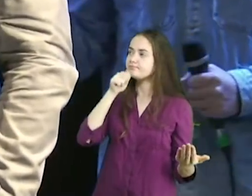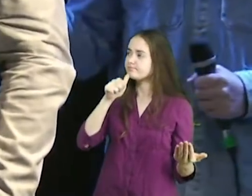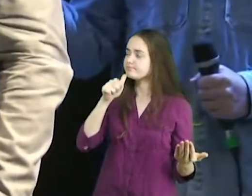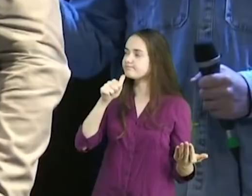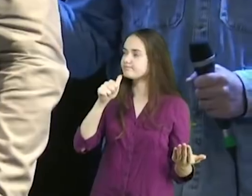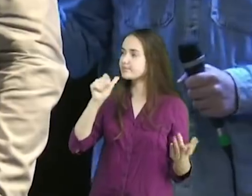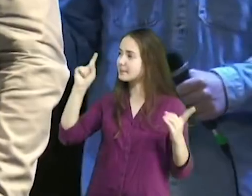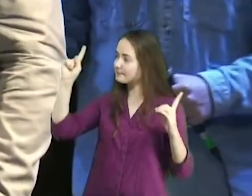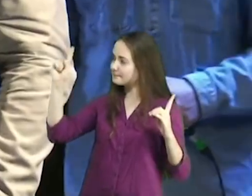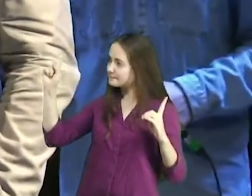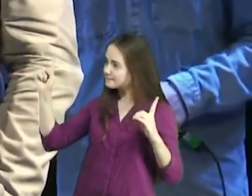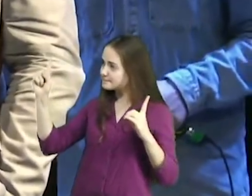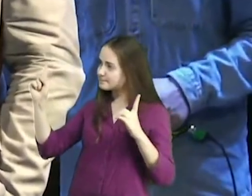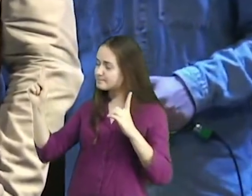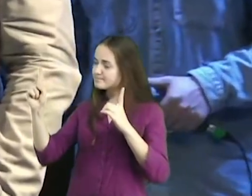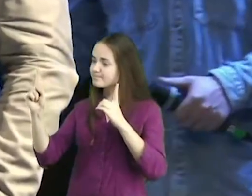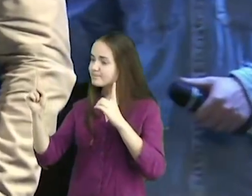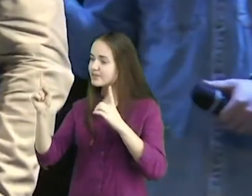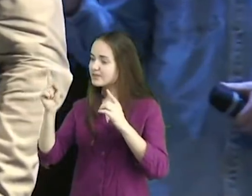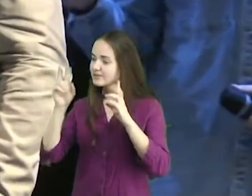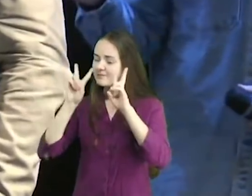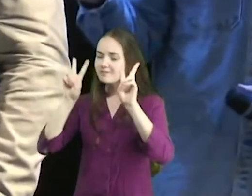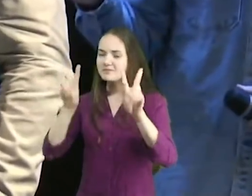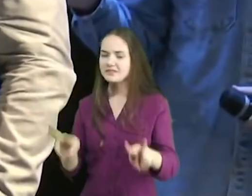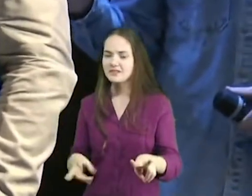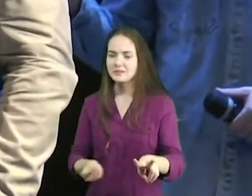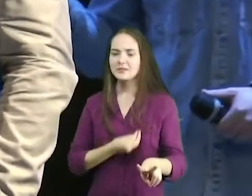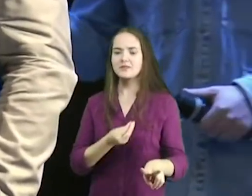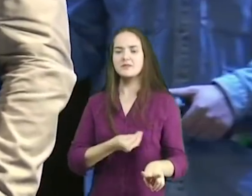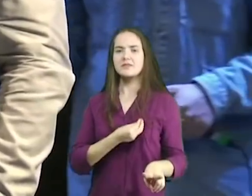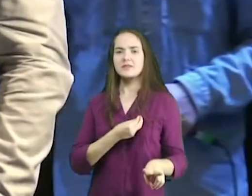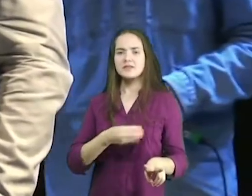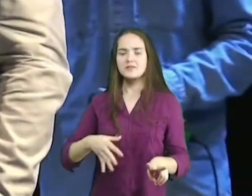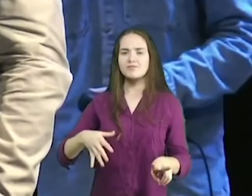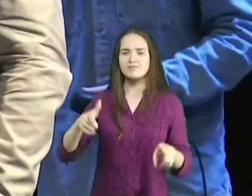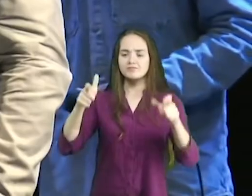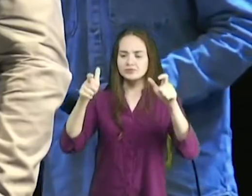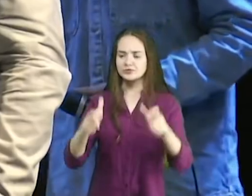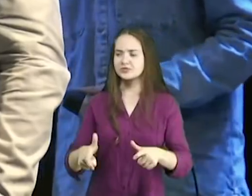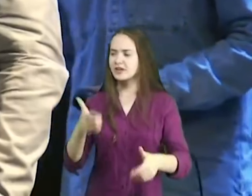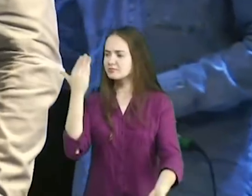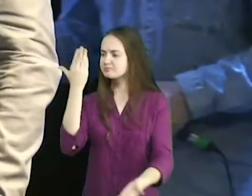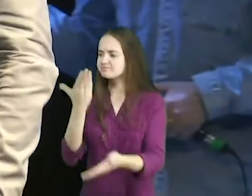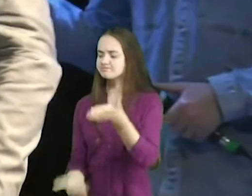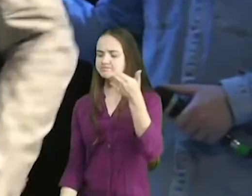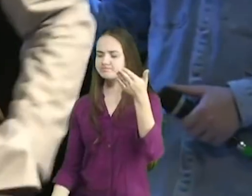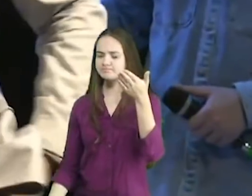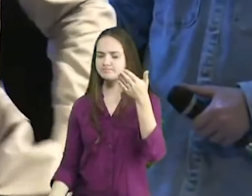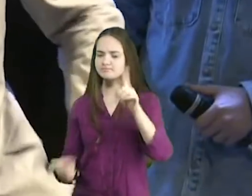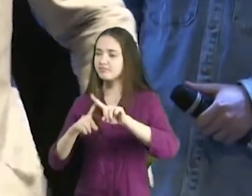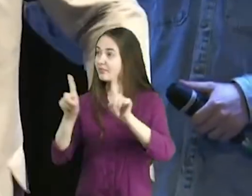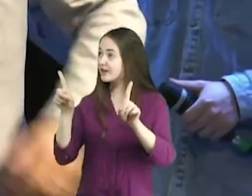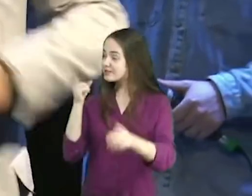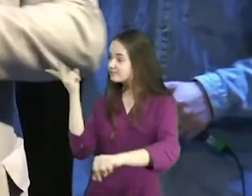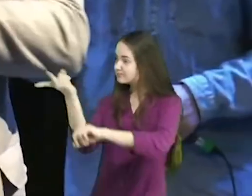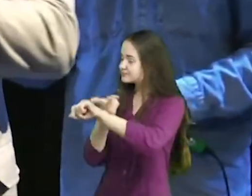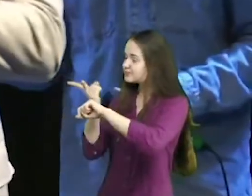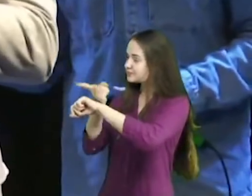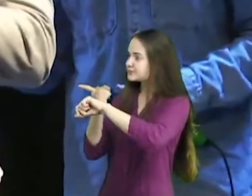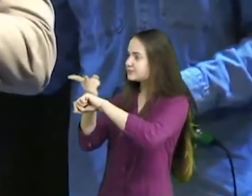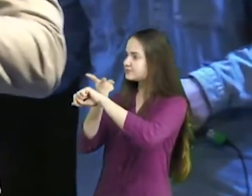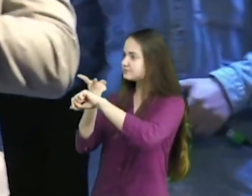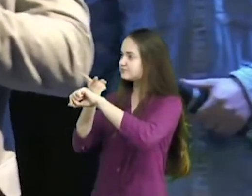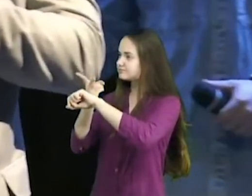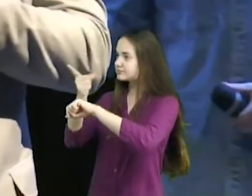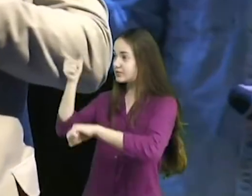se encontra num cenário, Pai, de absoluta dor e perda, mas ela busca